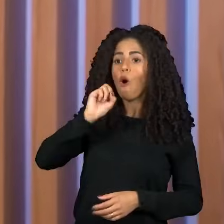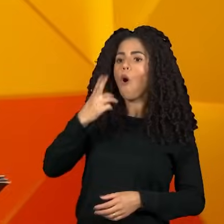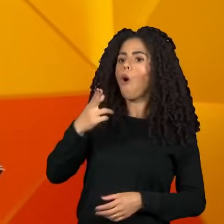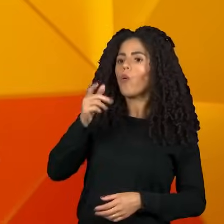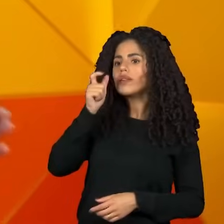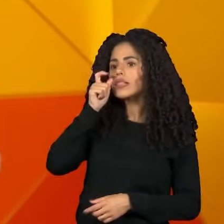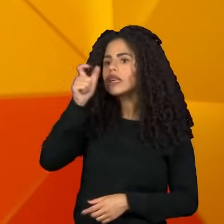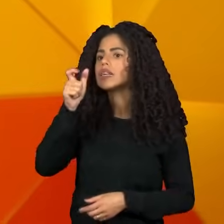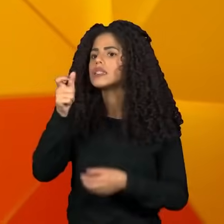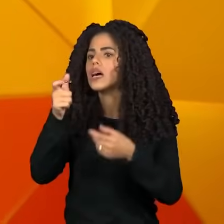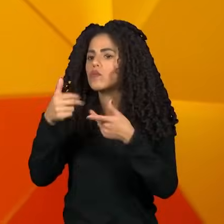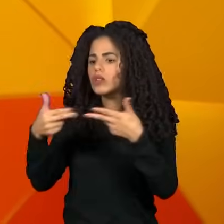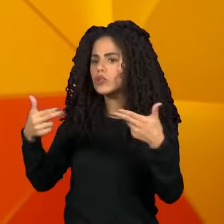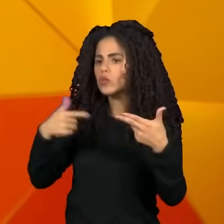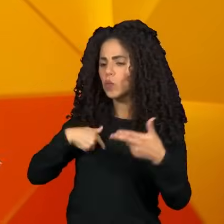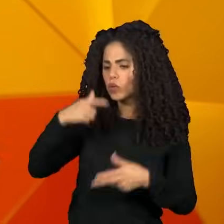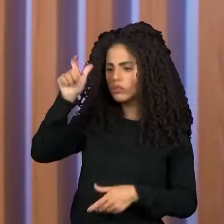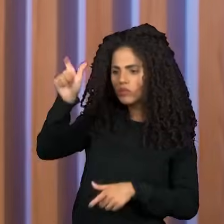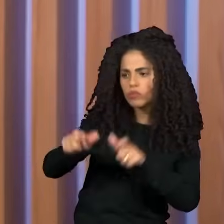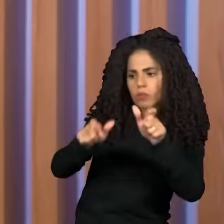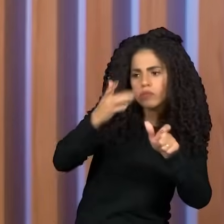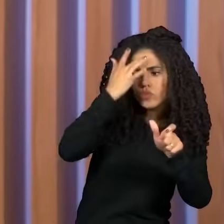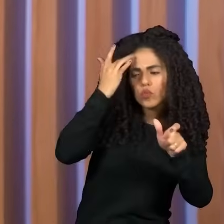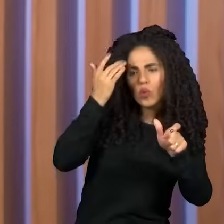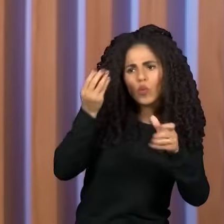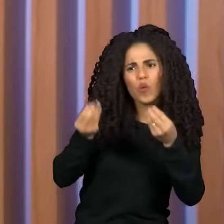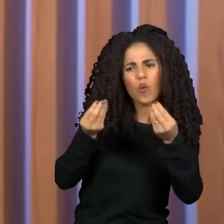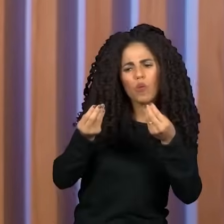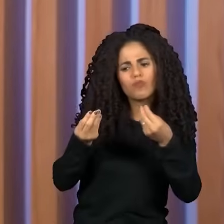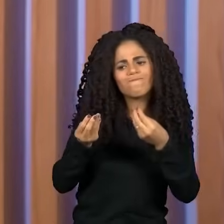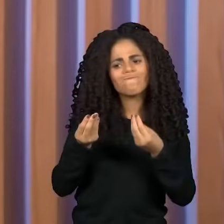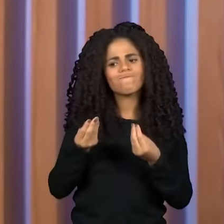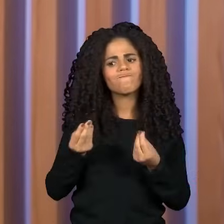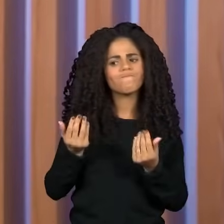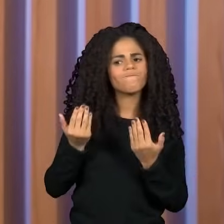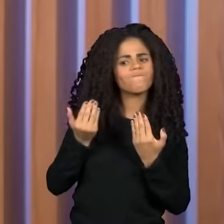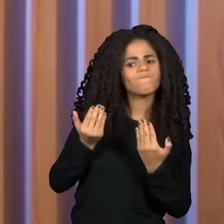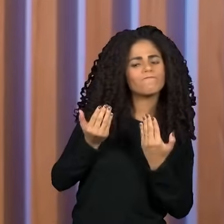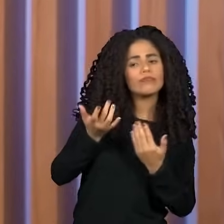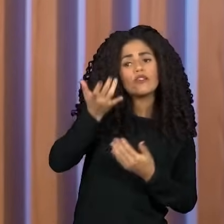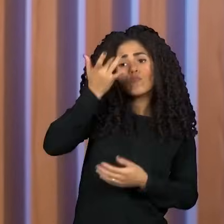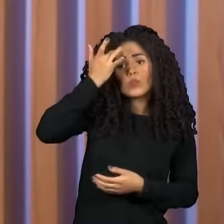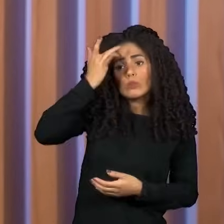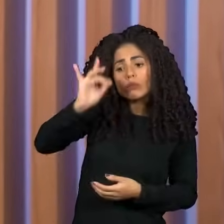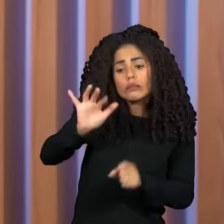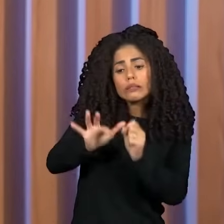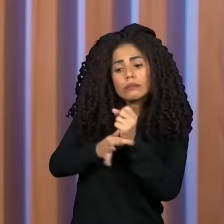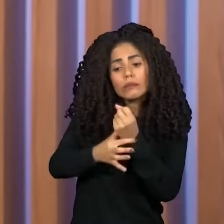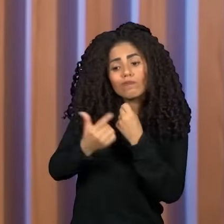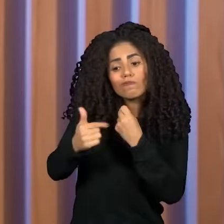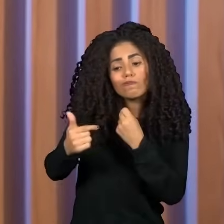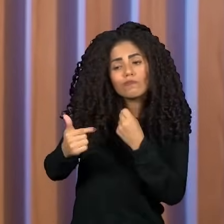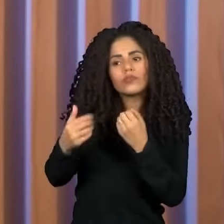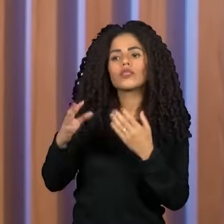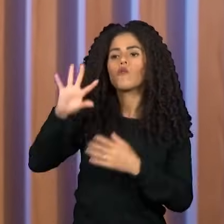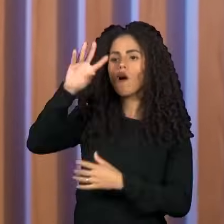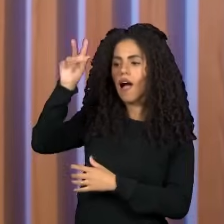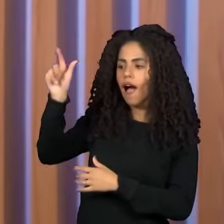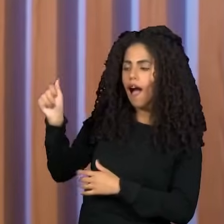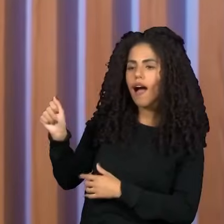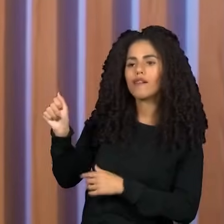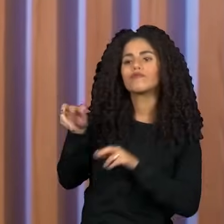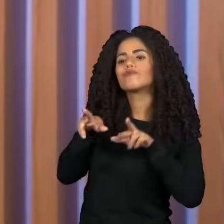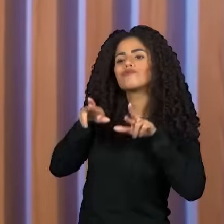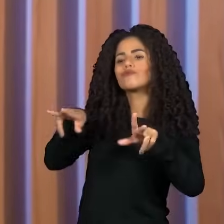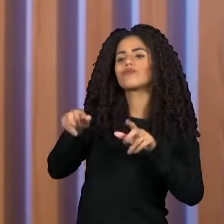de uma pessoa negra. Né? Então, isso acaba colocando aquele afeto mais duvidoso. A gente nunca tem a segurança. Quando é afrocentrado, a gente tira isso do jogo e